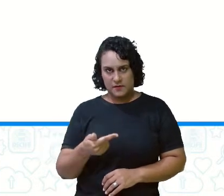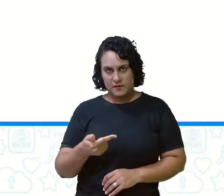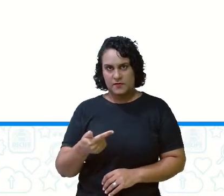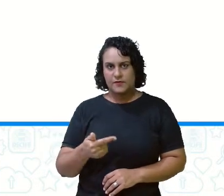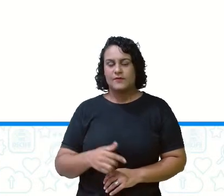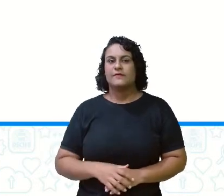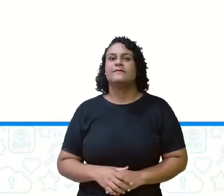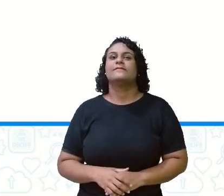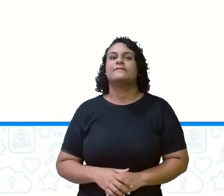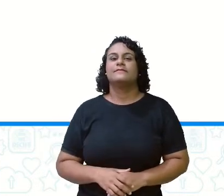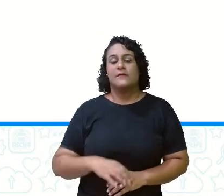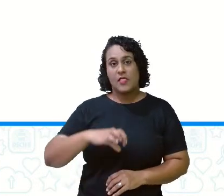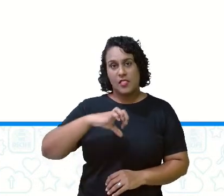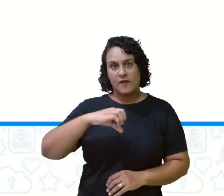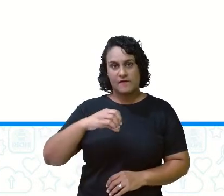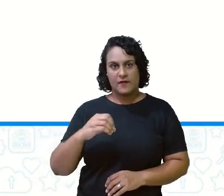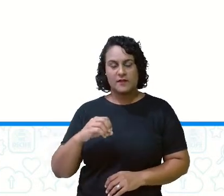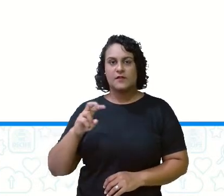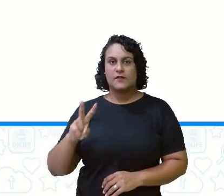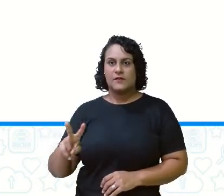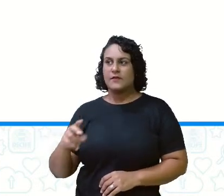1992. Vamos ver como é que fica?